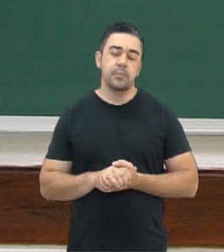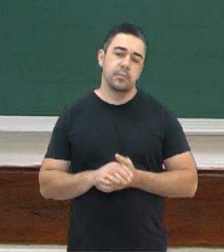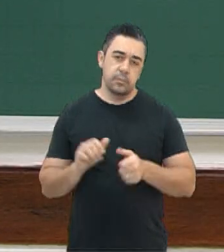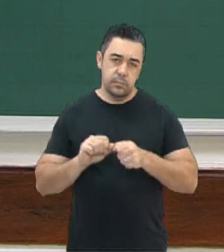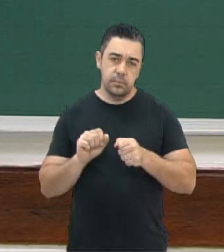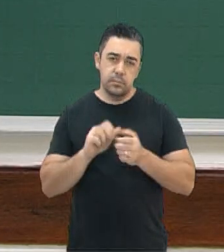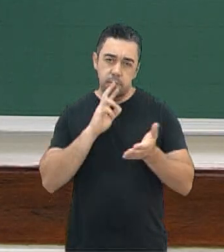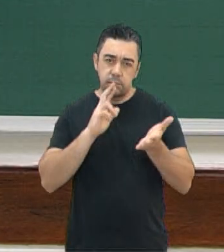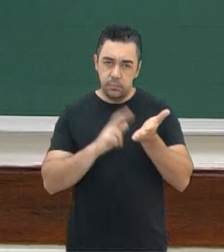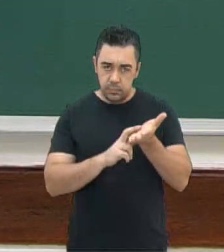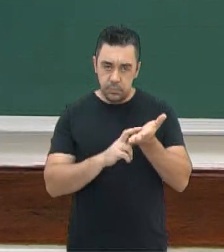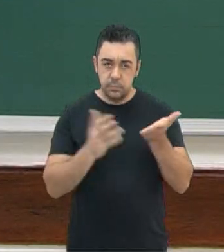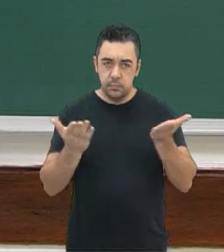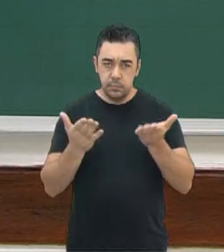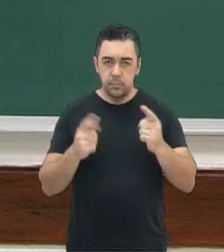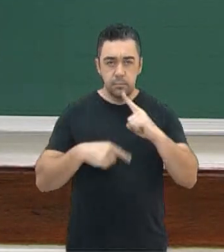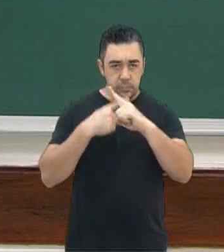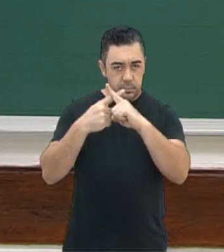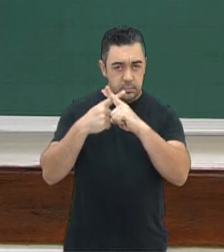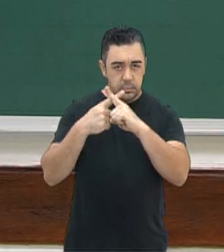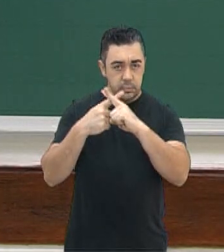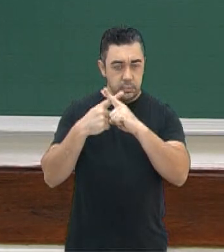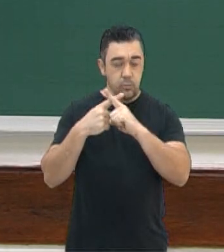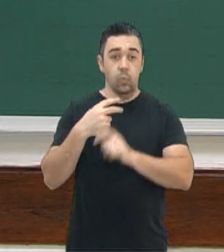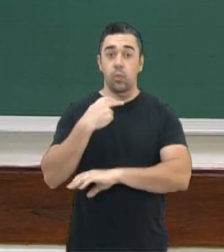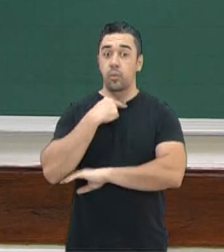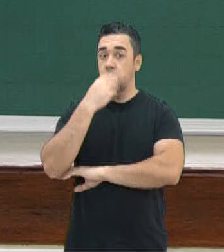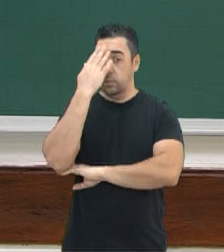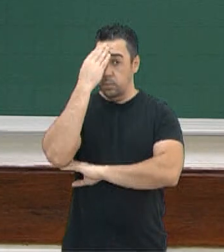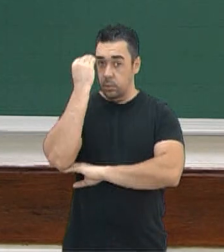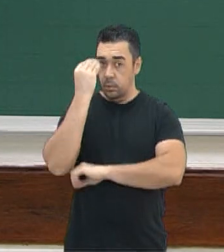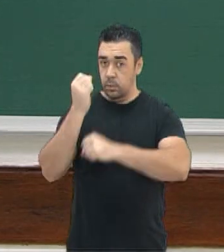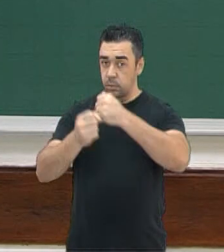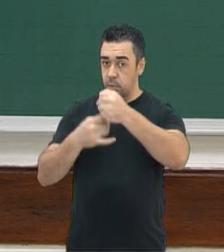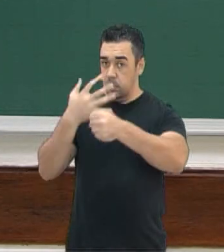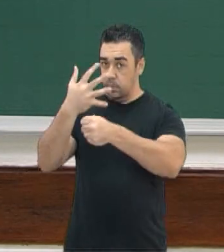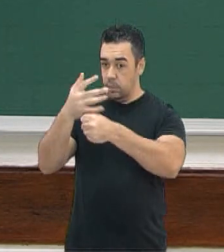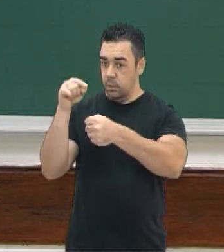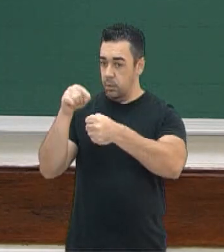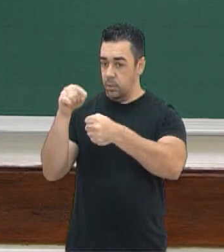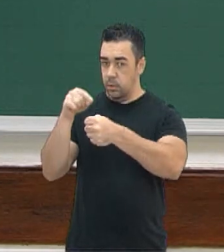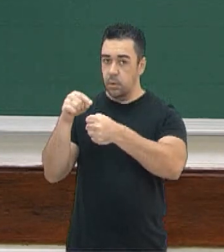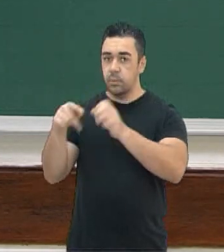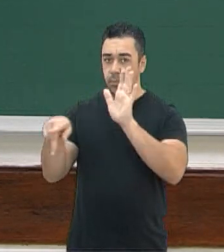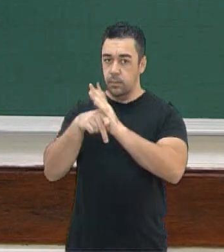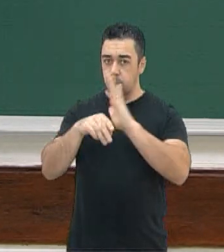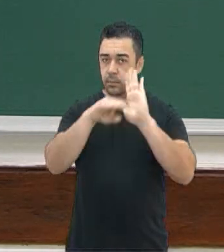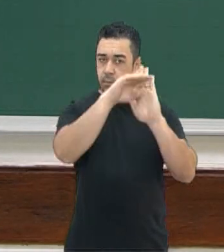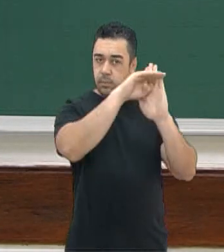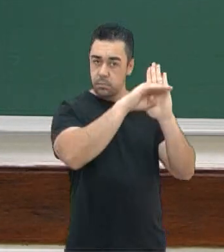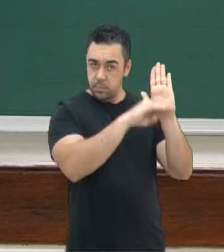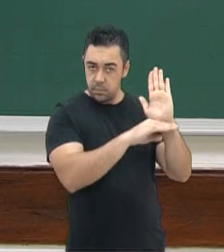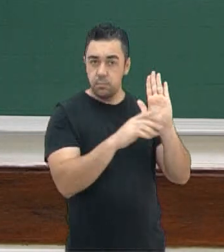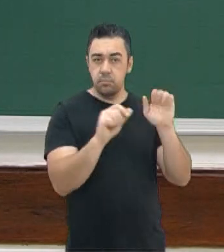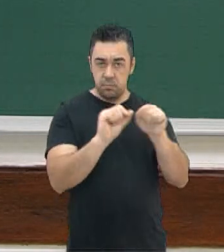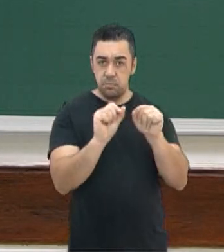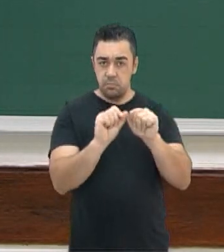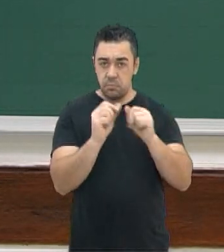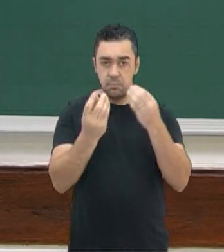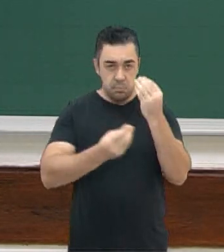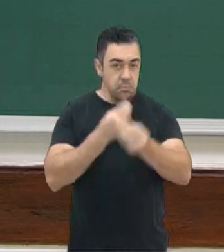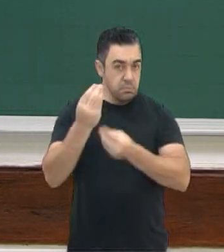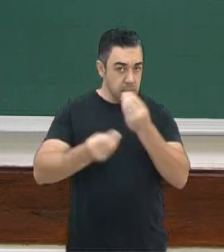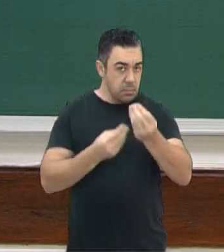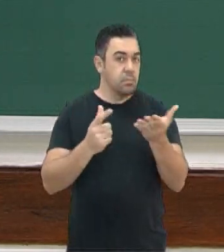Para resolver, então, multiplicação de monômios, eu não posso esquecer as propriedades da potência. Lembram como nós fazíamos? O que